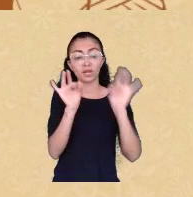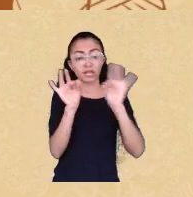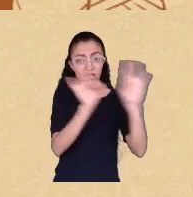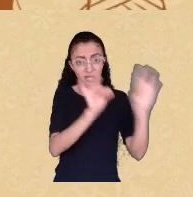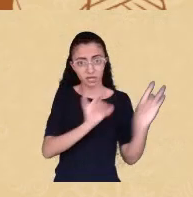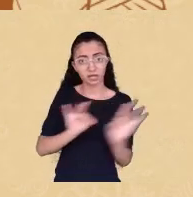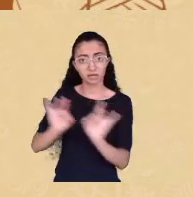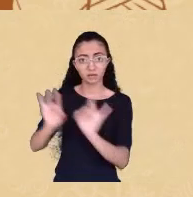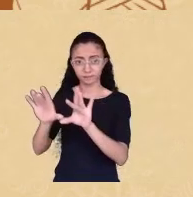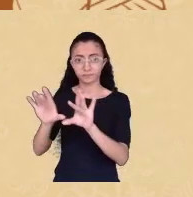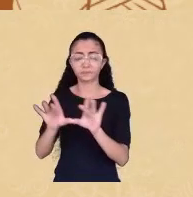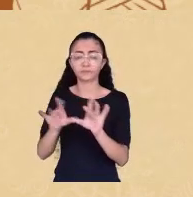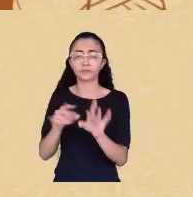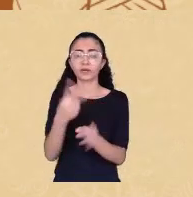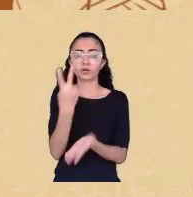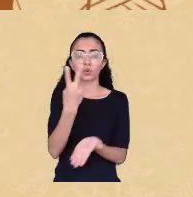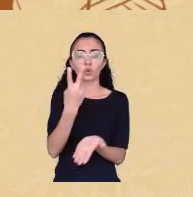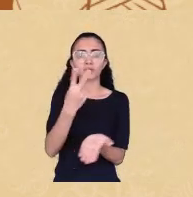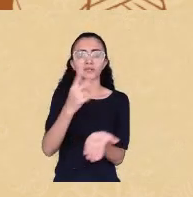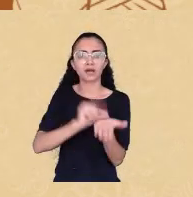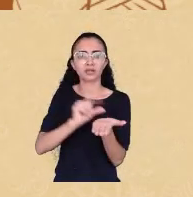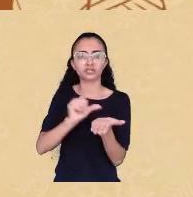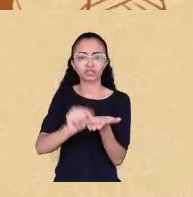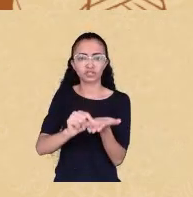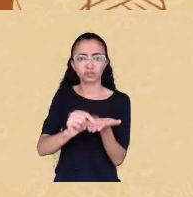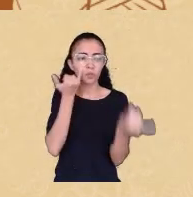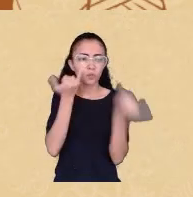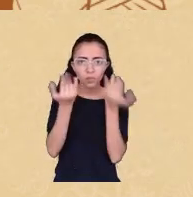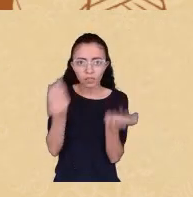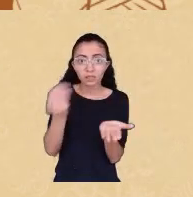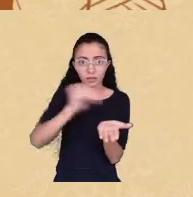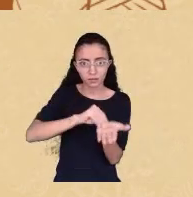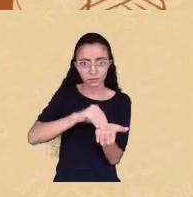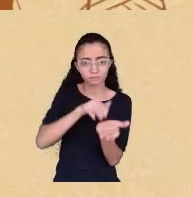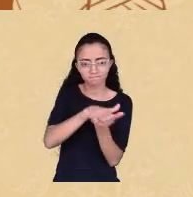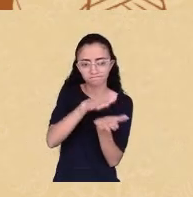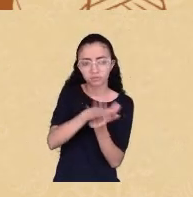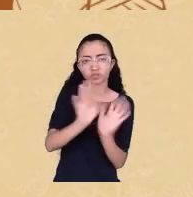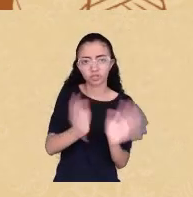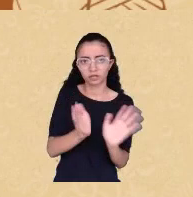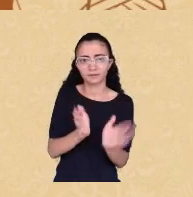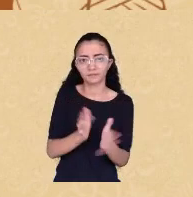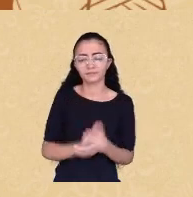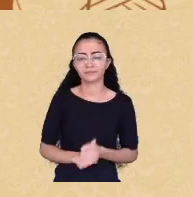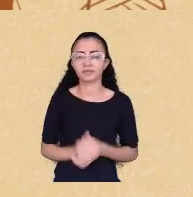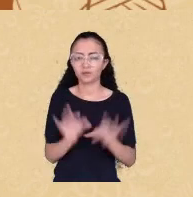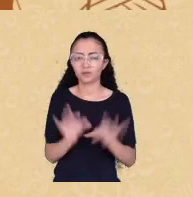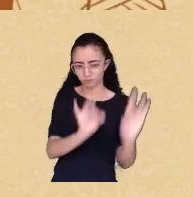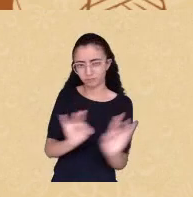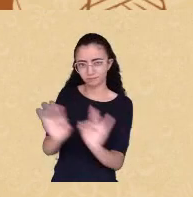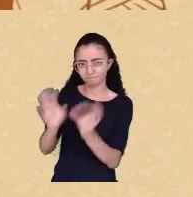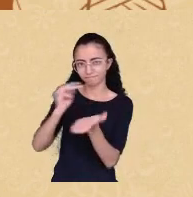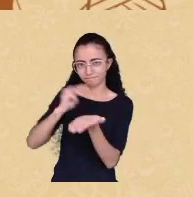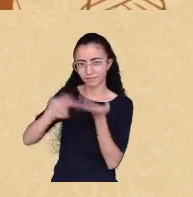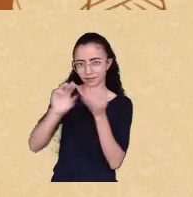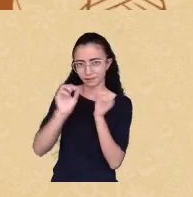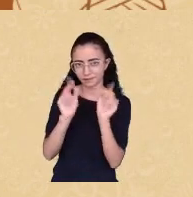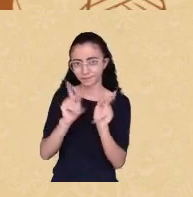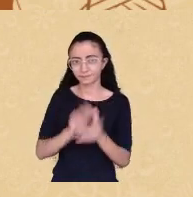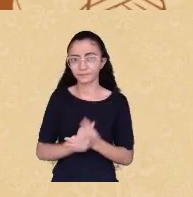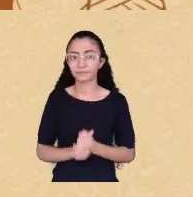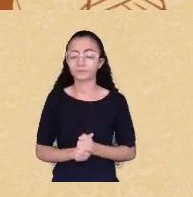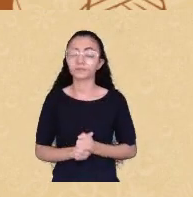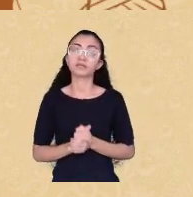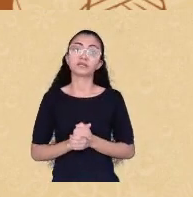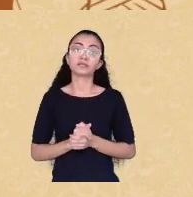gente já publicou com esses dados, tá? Aí depois vou passar aqui. Sim. Isso é super importante. Eu queria já